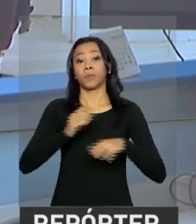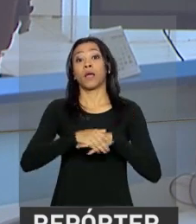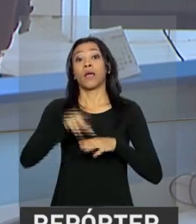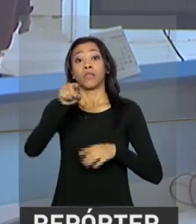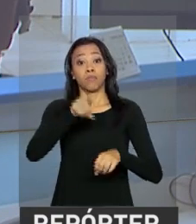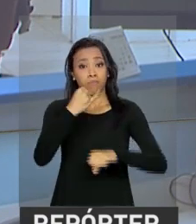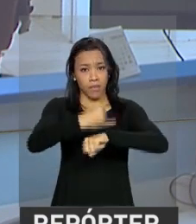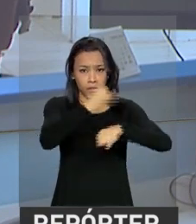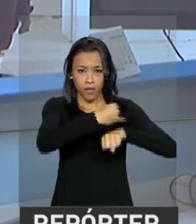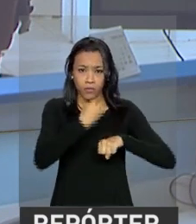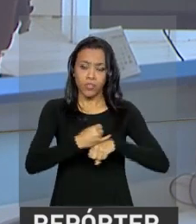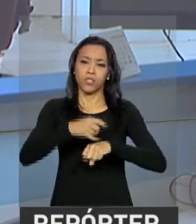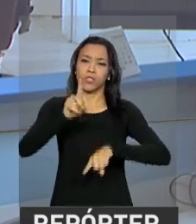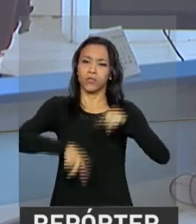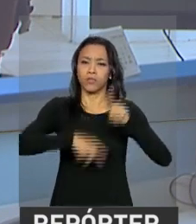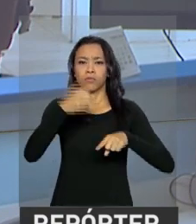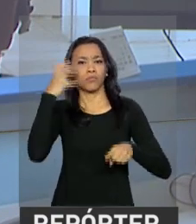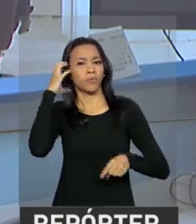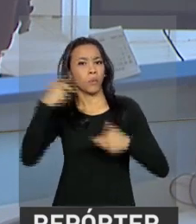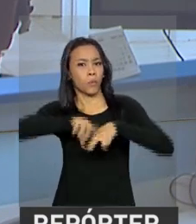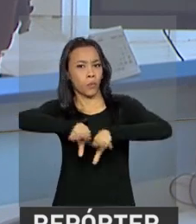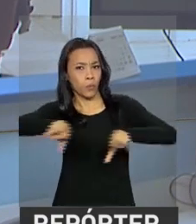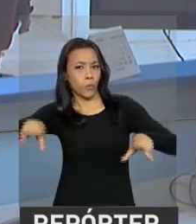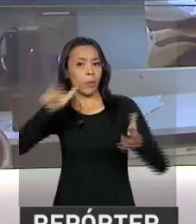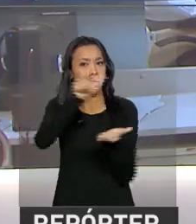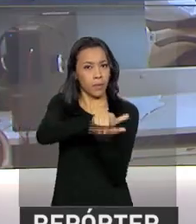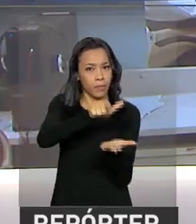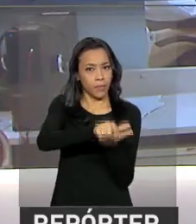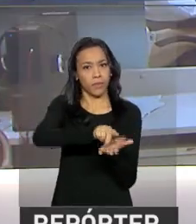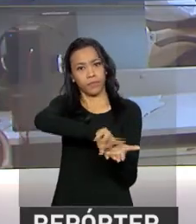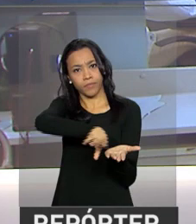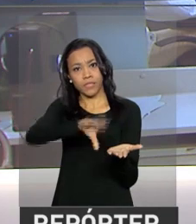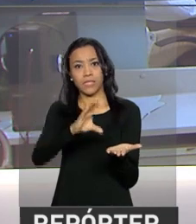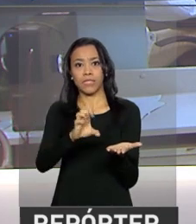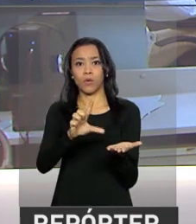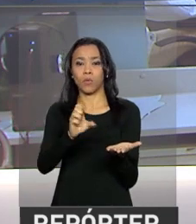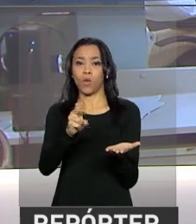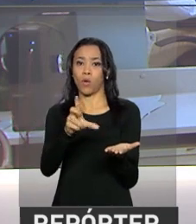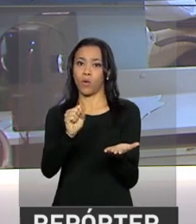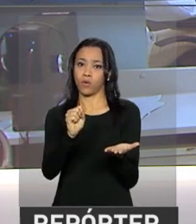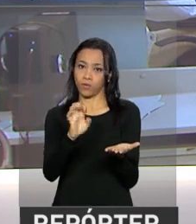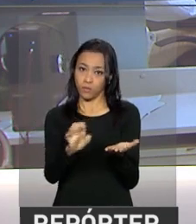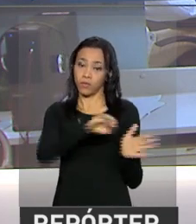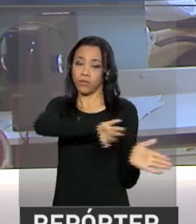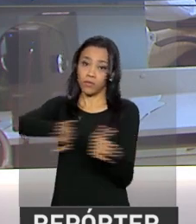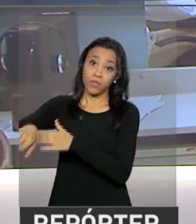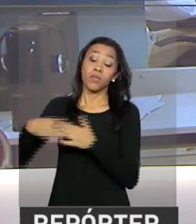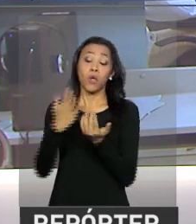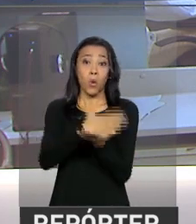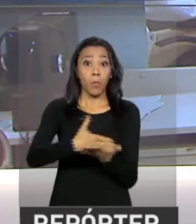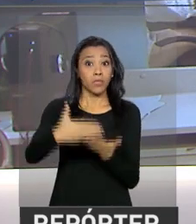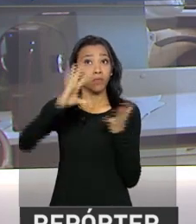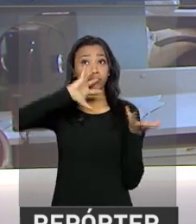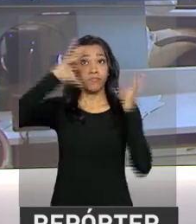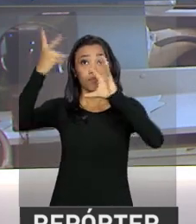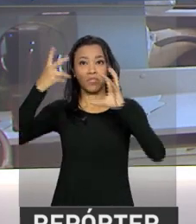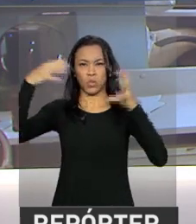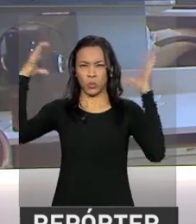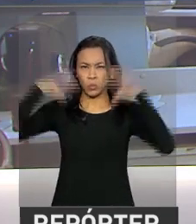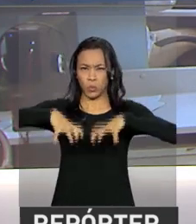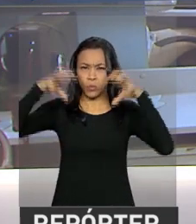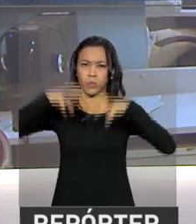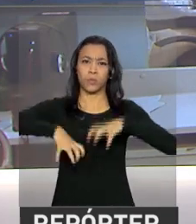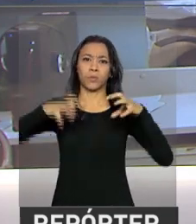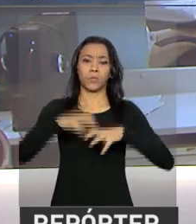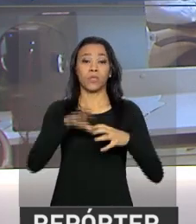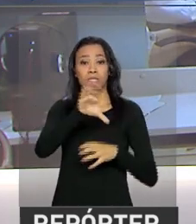metalurgia, produtos eletrônicos, papel e celulose. Com a chegada do inverno, começa o período de seca nas regiões